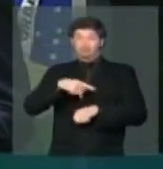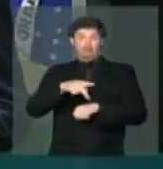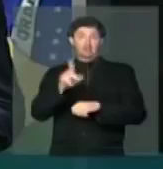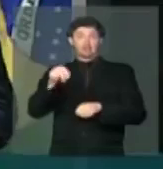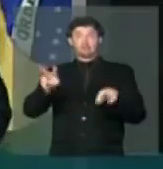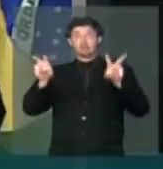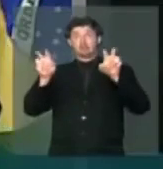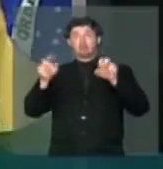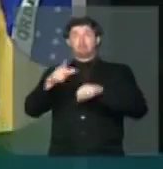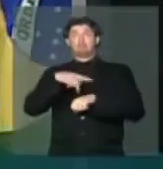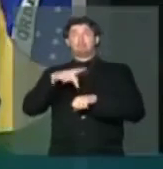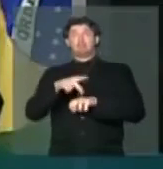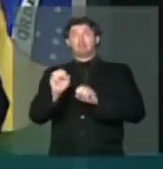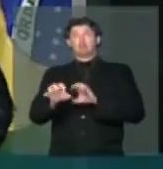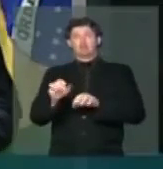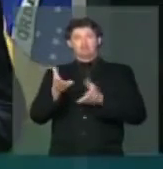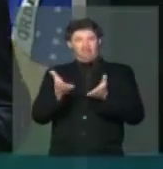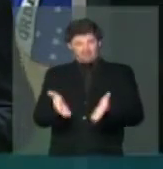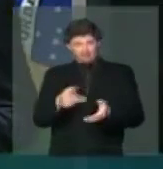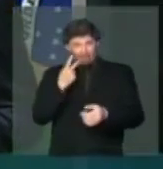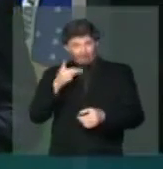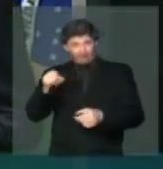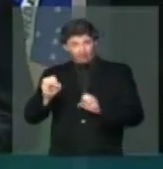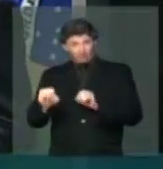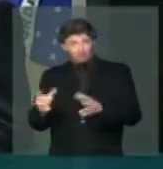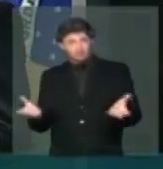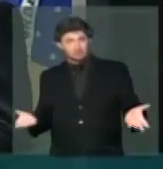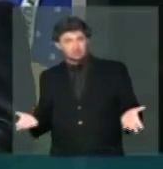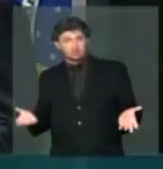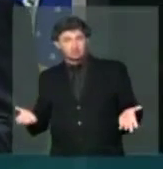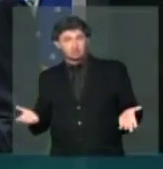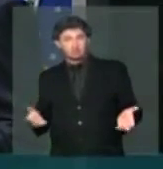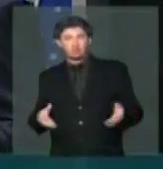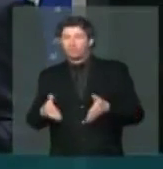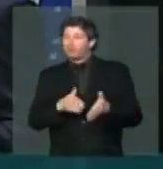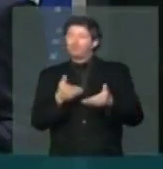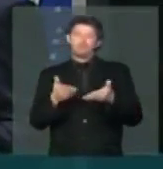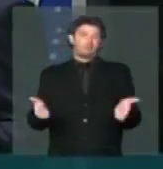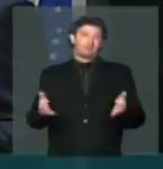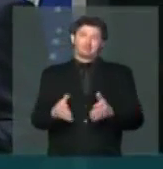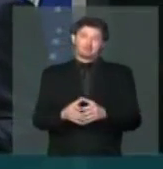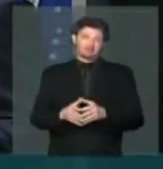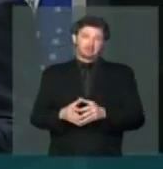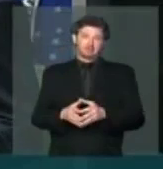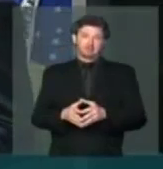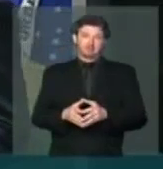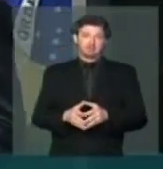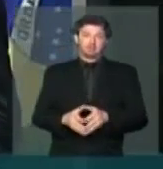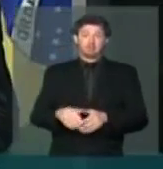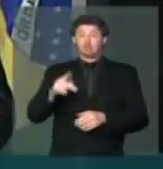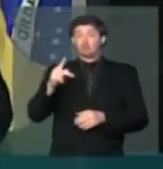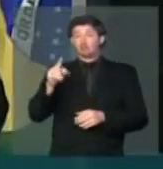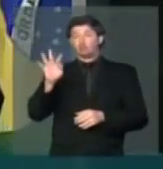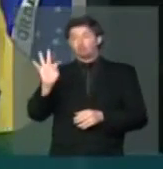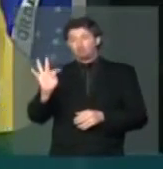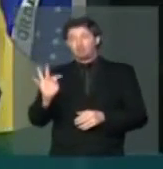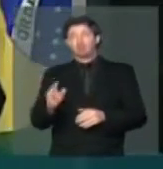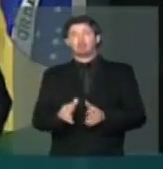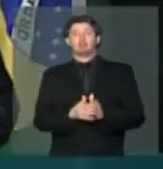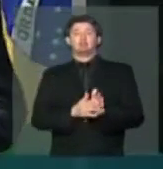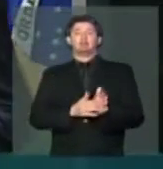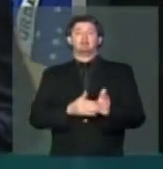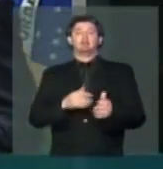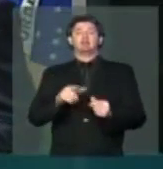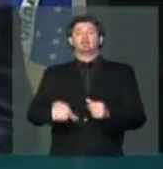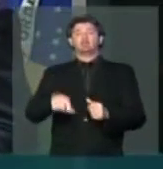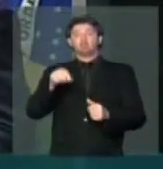educadora, é assim que se trata a educação. Esse é o caminho, senhor presidente, senhores deputados, que o PT